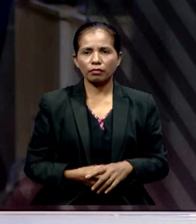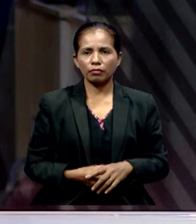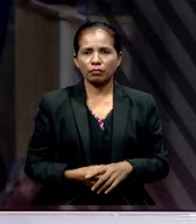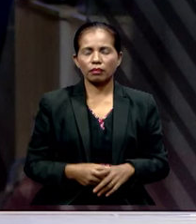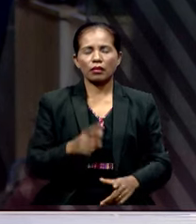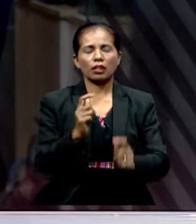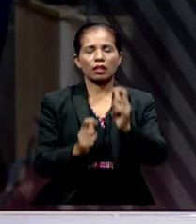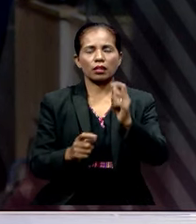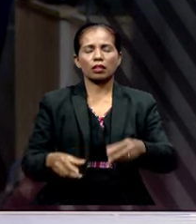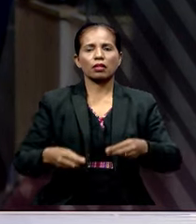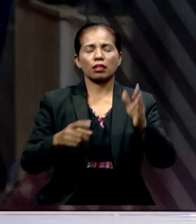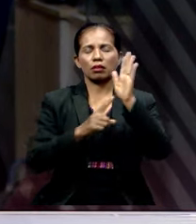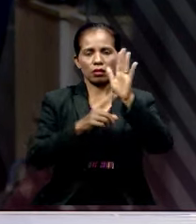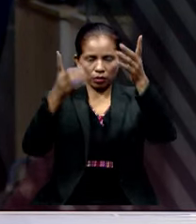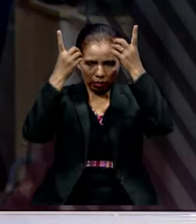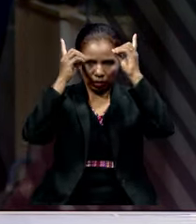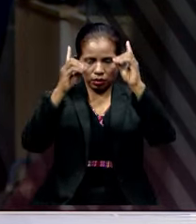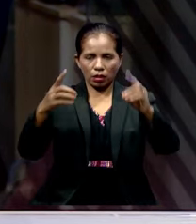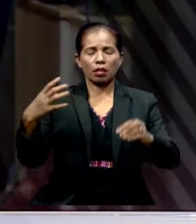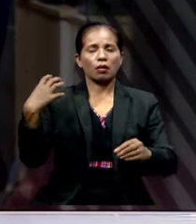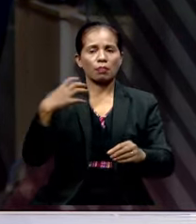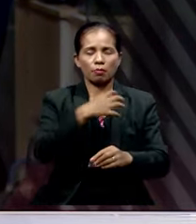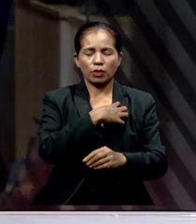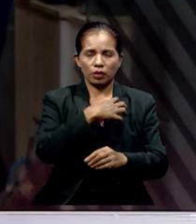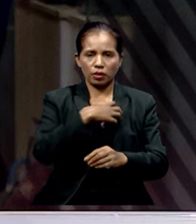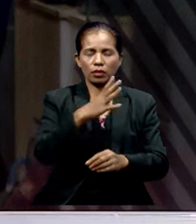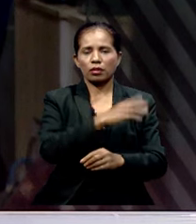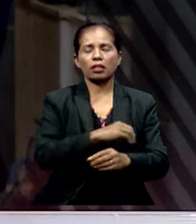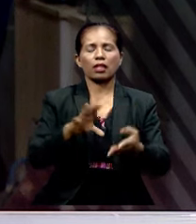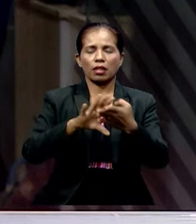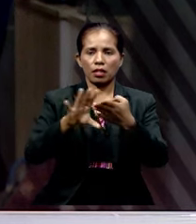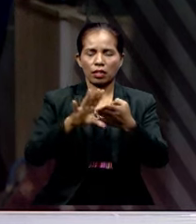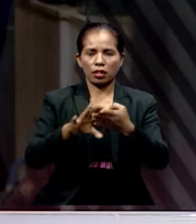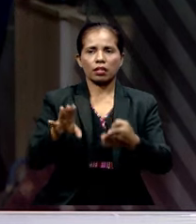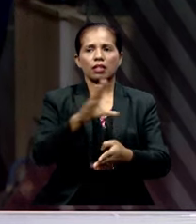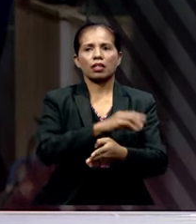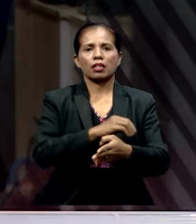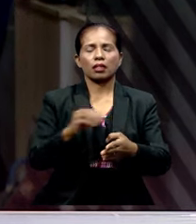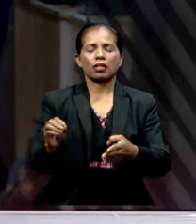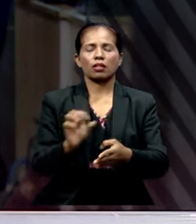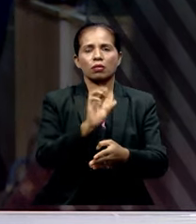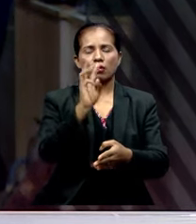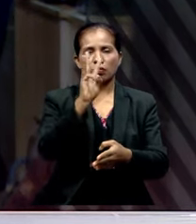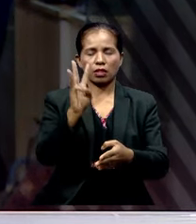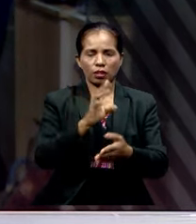Tribunal Recursos se publica decisão para a polícia reformar o cidadania pedido e a quarta semana.